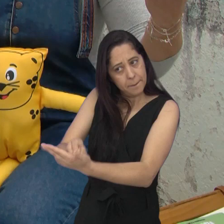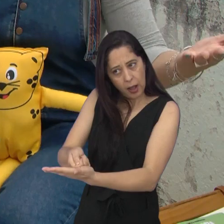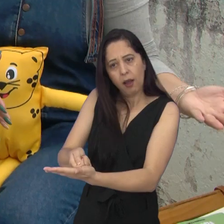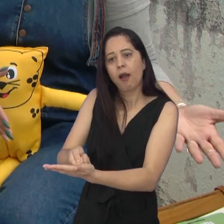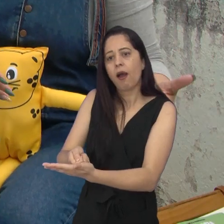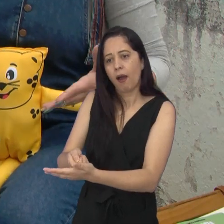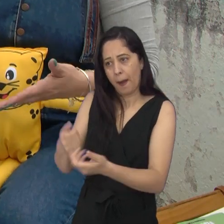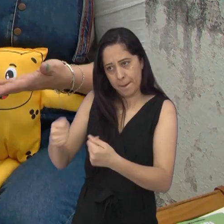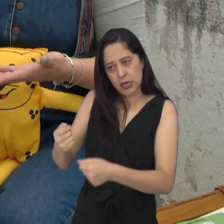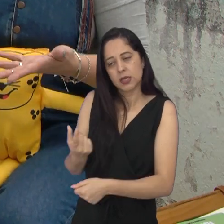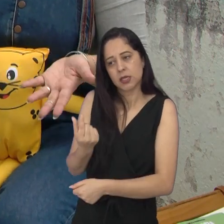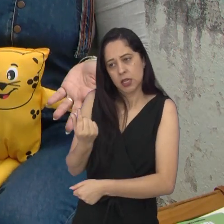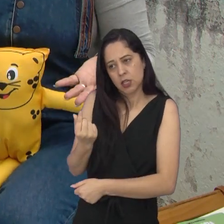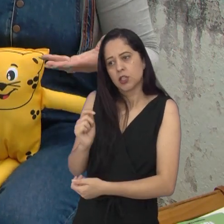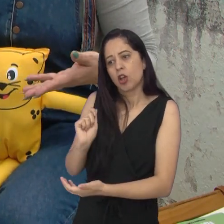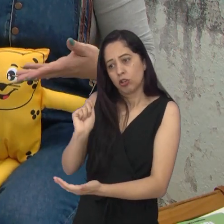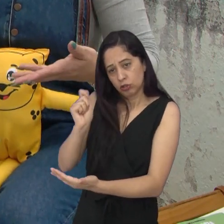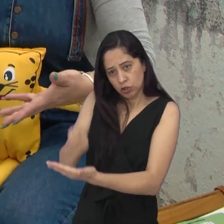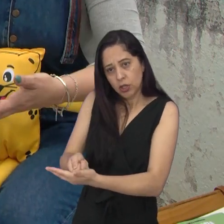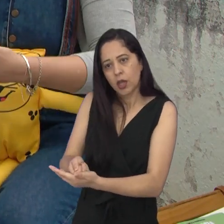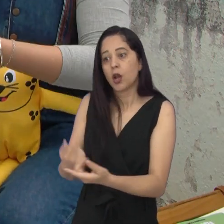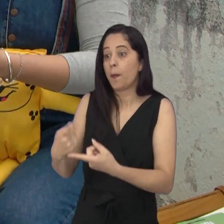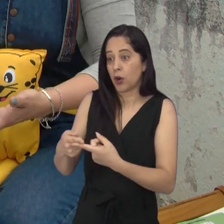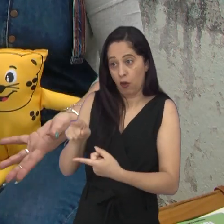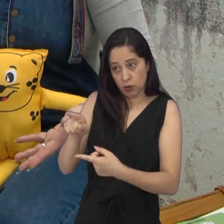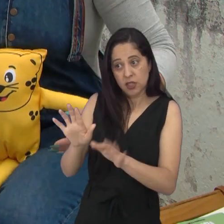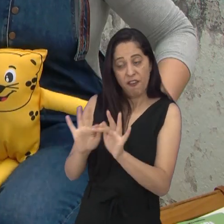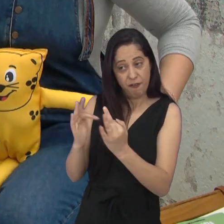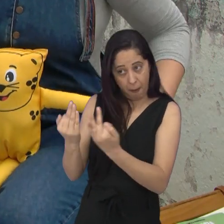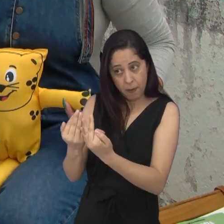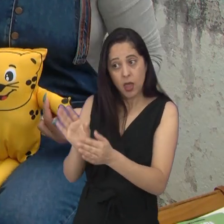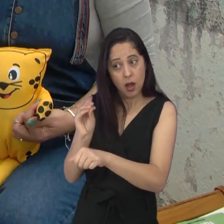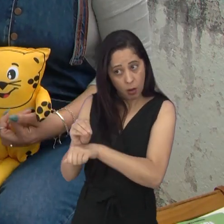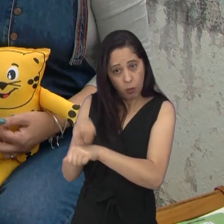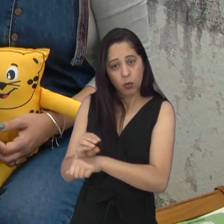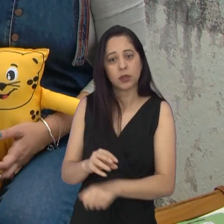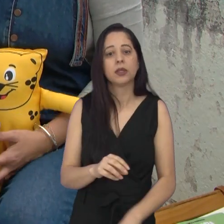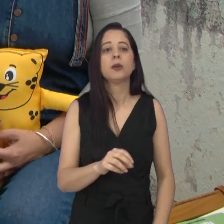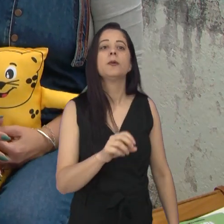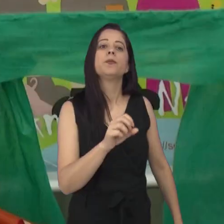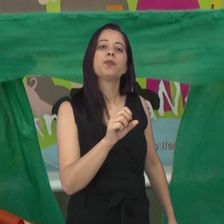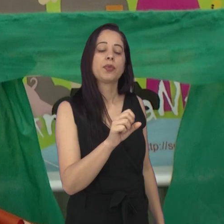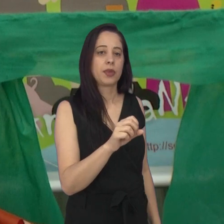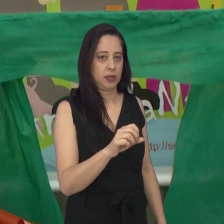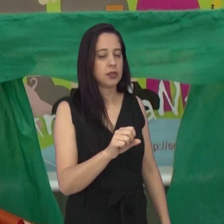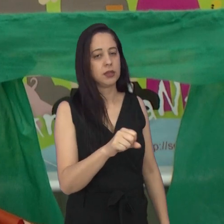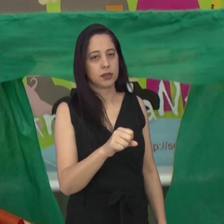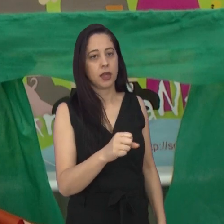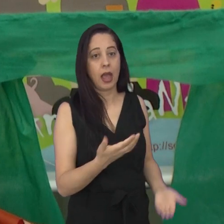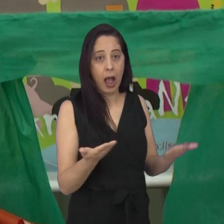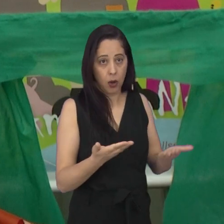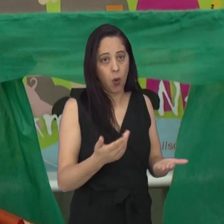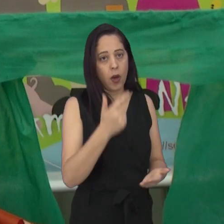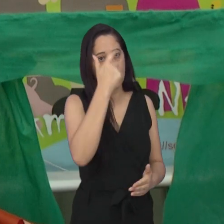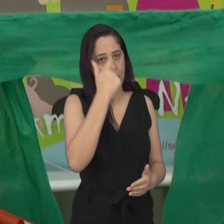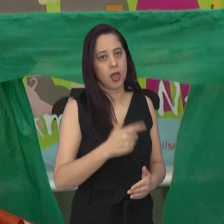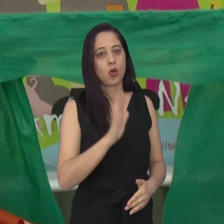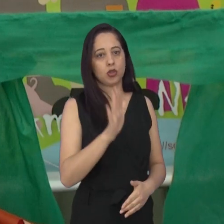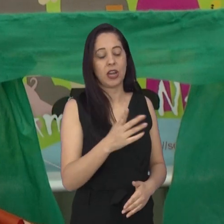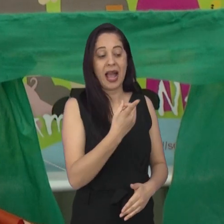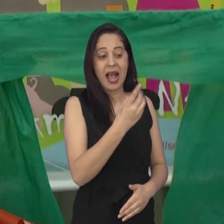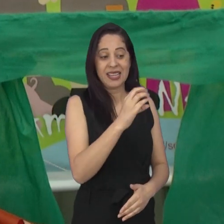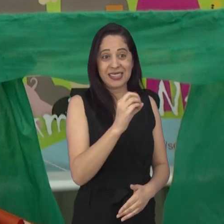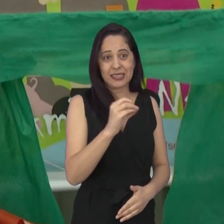histórias sem ter um fundo financeiro. Você tem uma família e hoje você vive disso. Sim, hoje